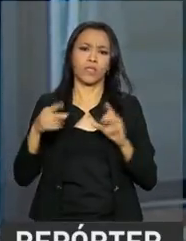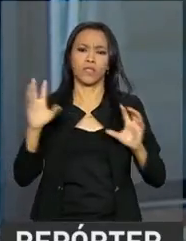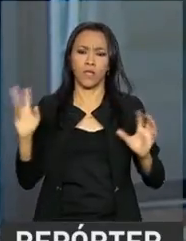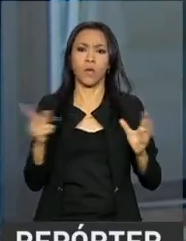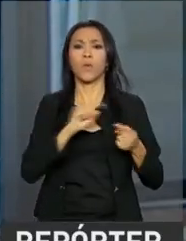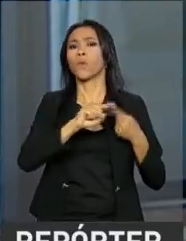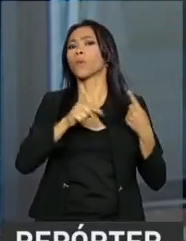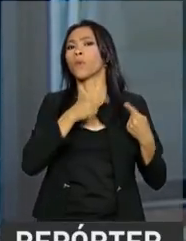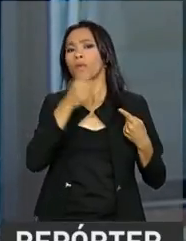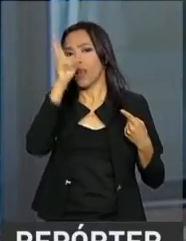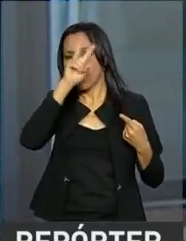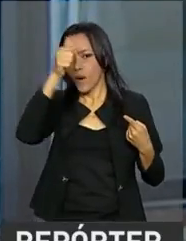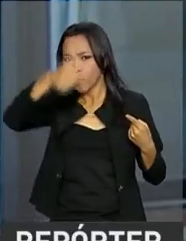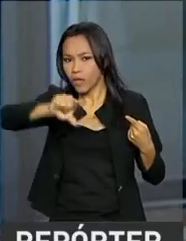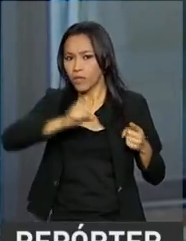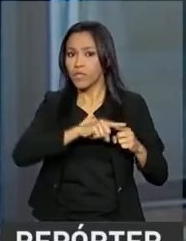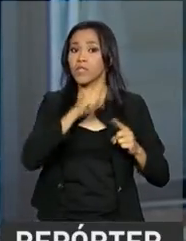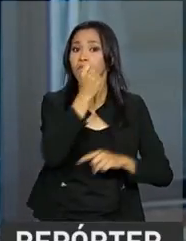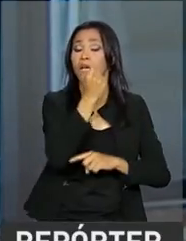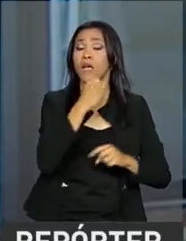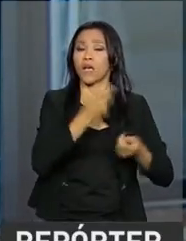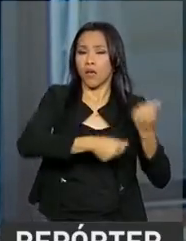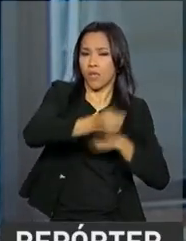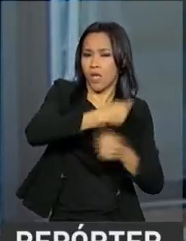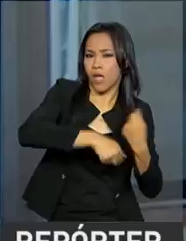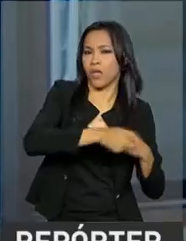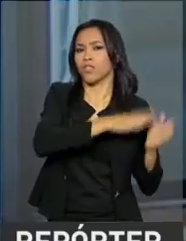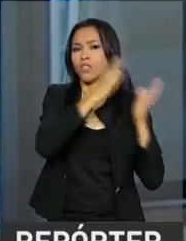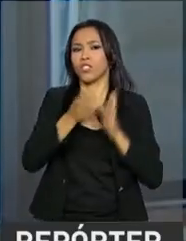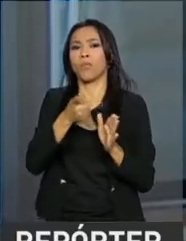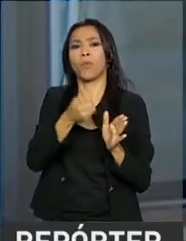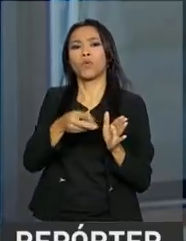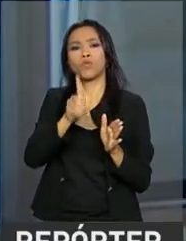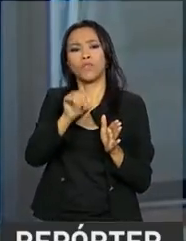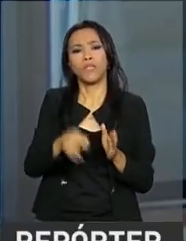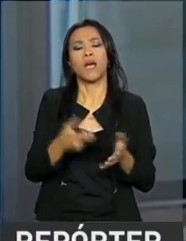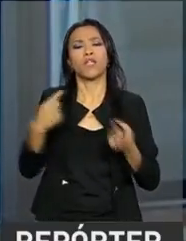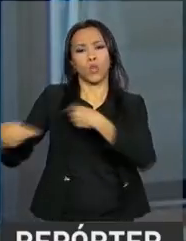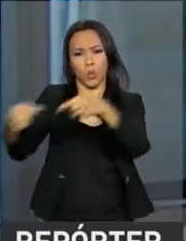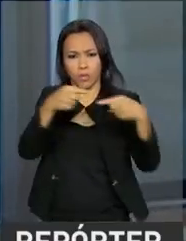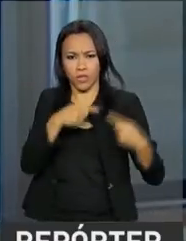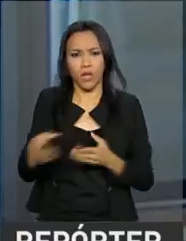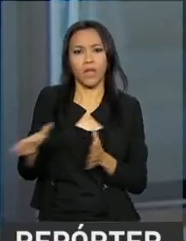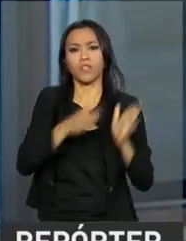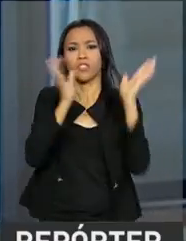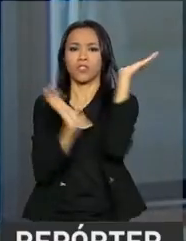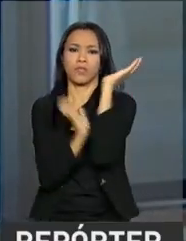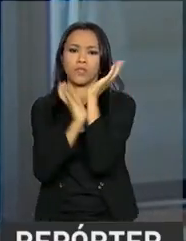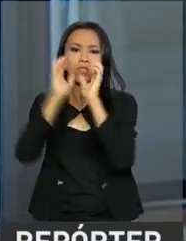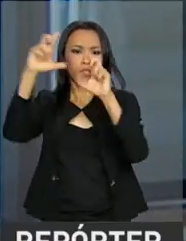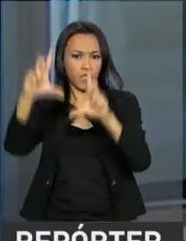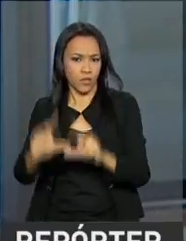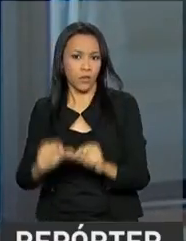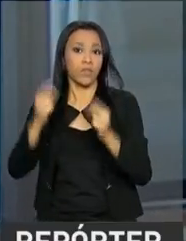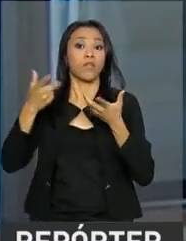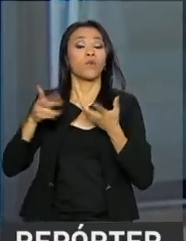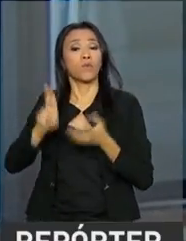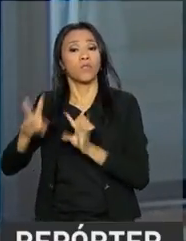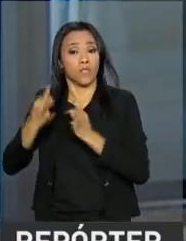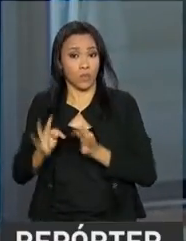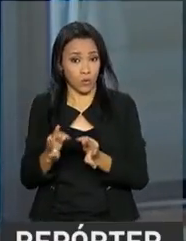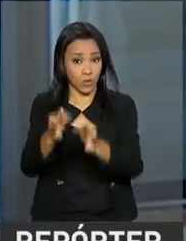grupos de trabalho que são pra gente lembrar ambiente de negócios produtividade e competitividade desburocratização E modernização do estado